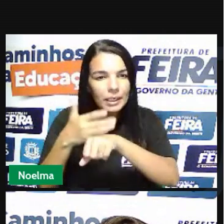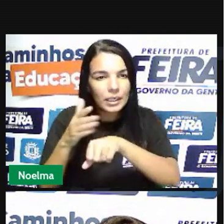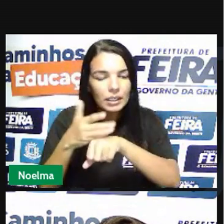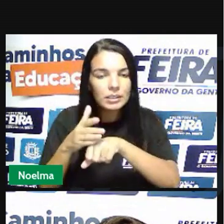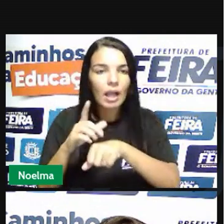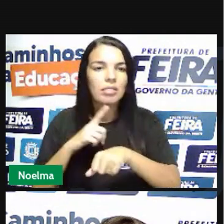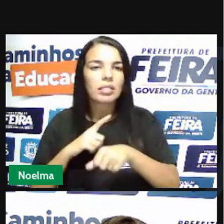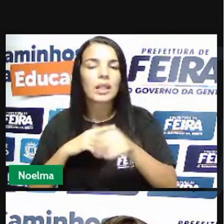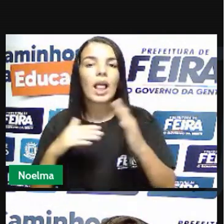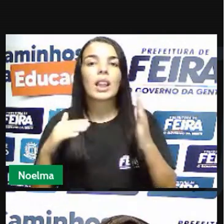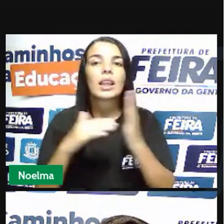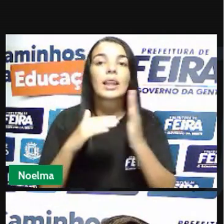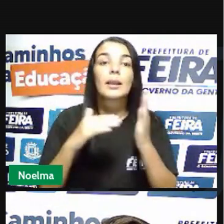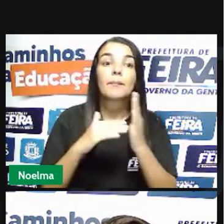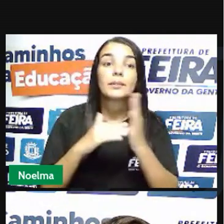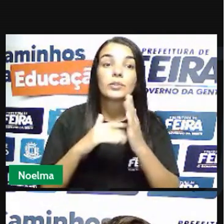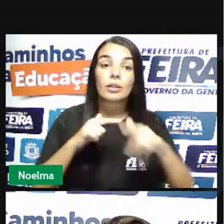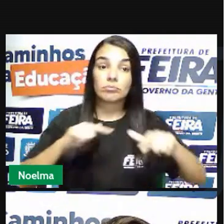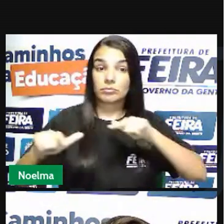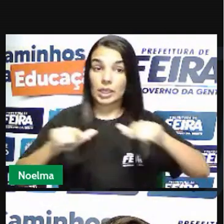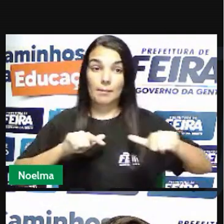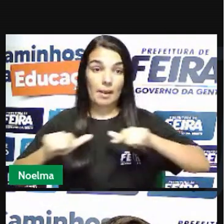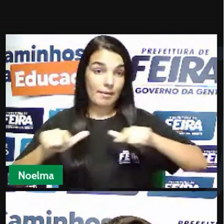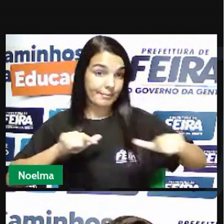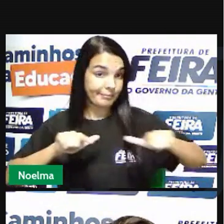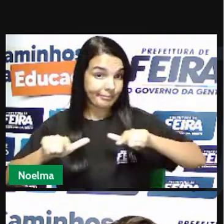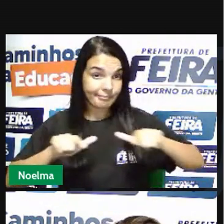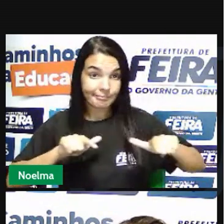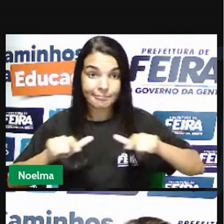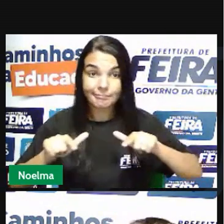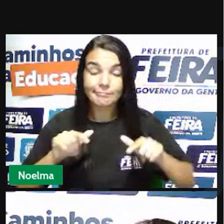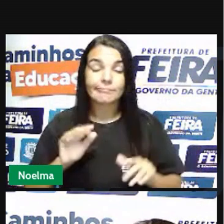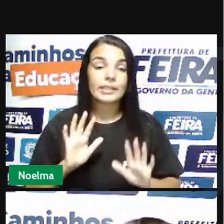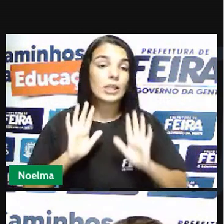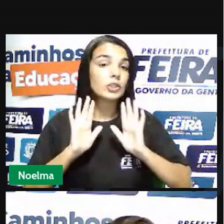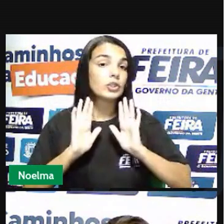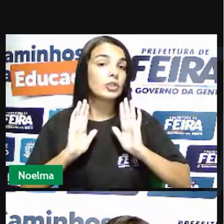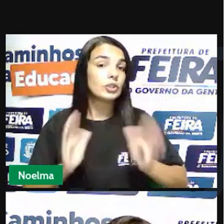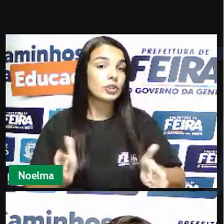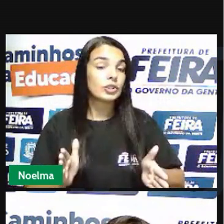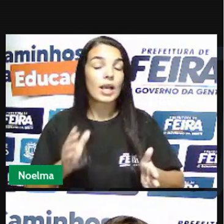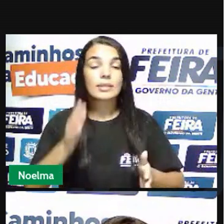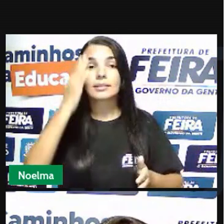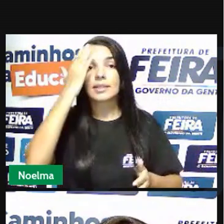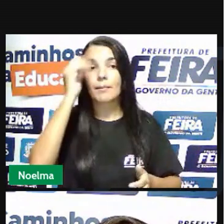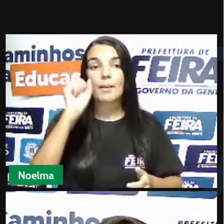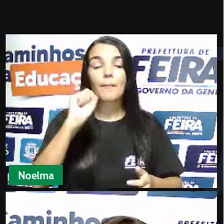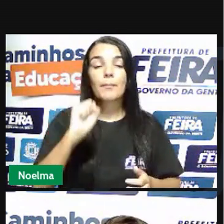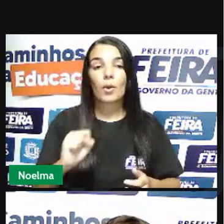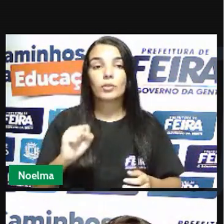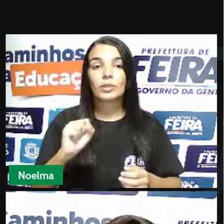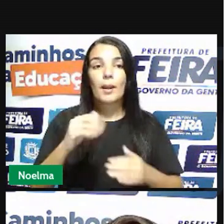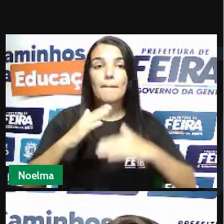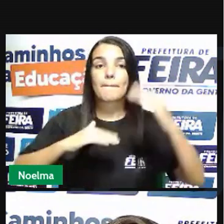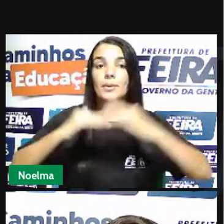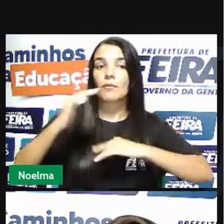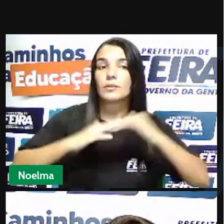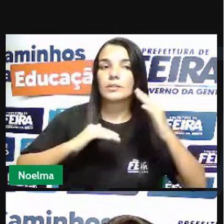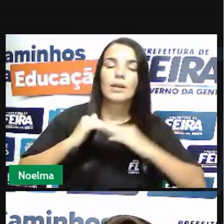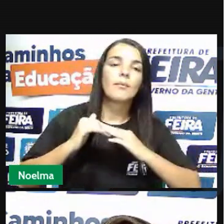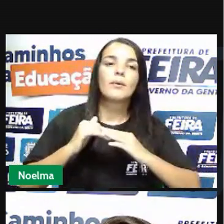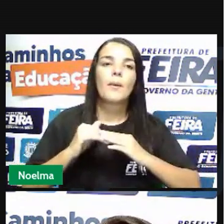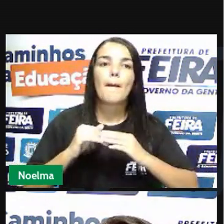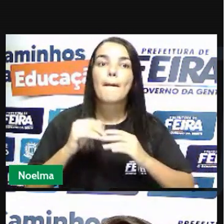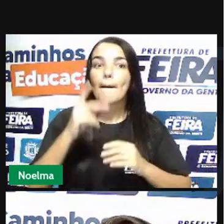suas aspirações profissionais, né? Até onde eles podiam ir em relação à sua profissão. Os